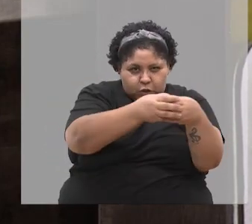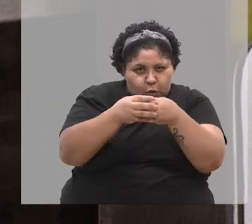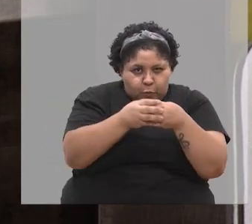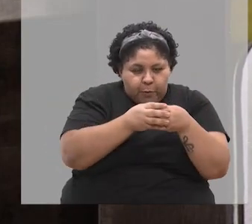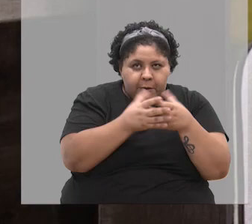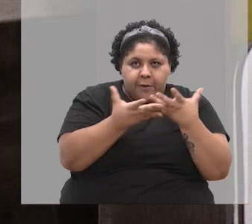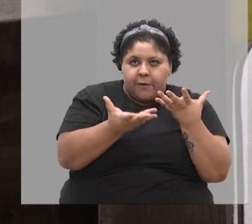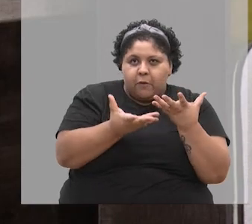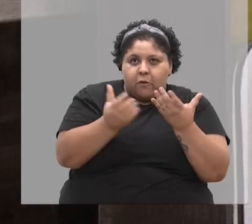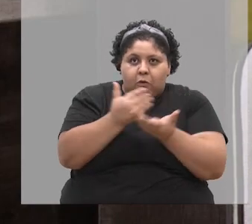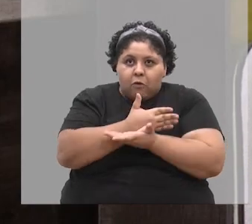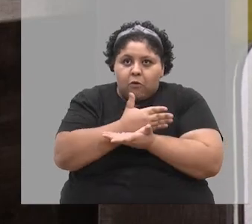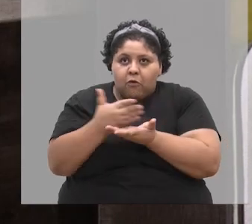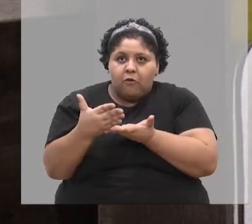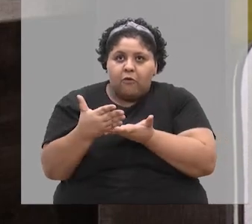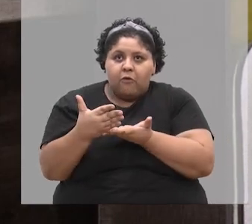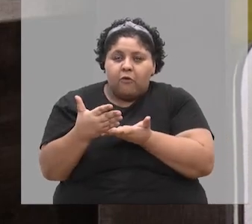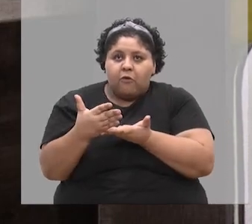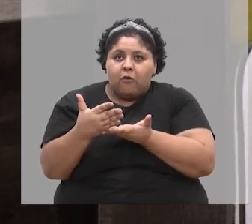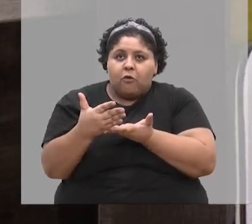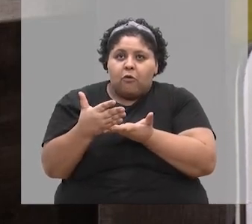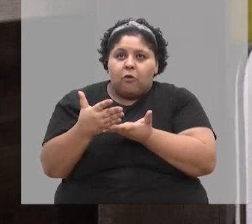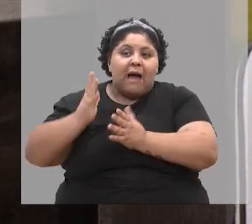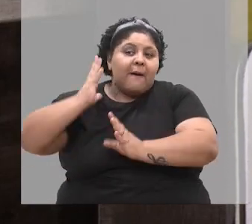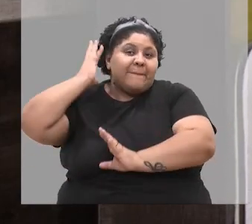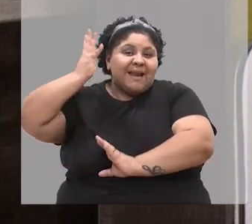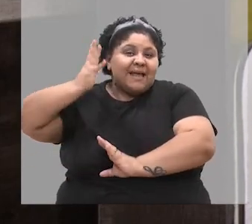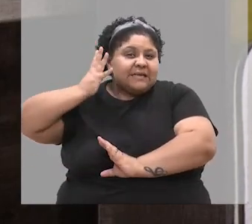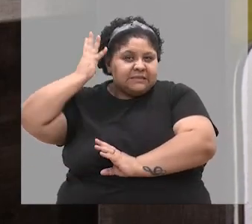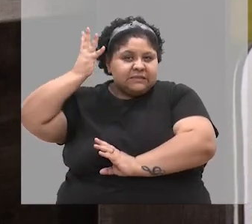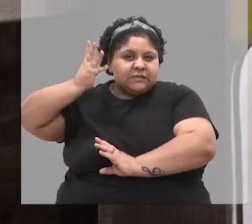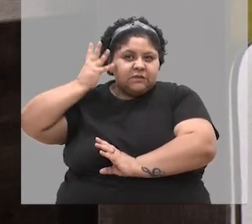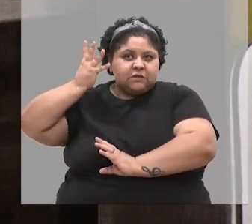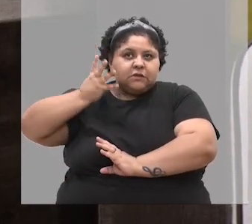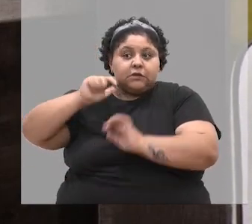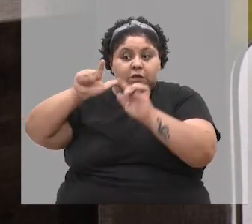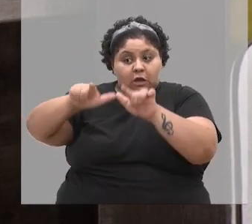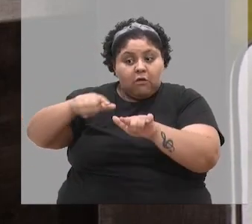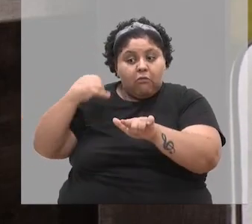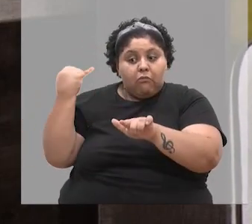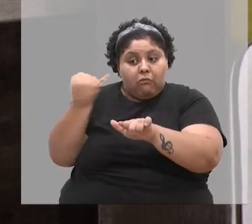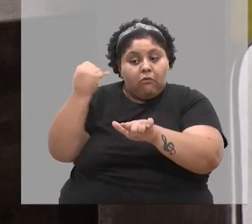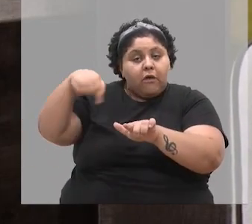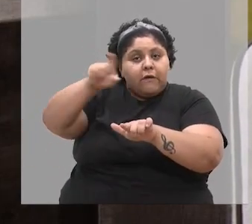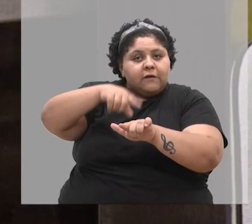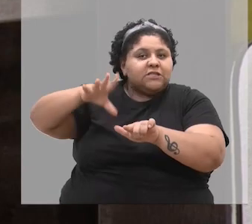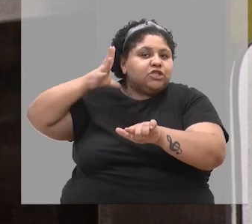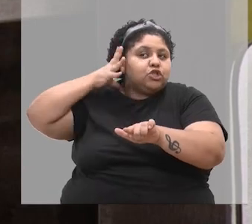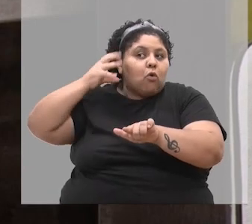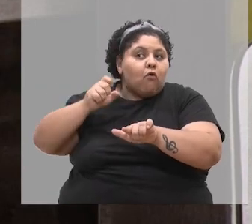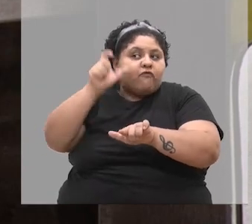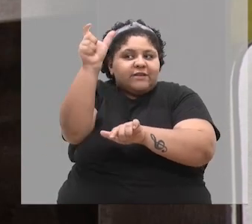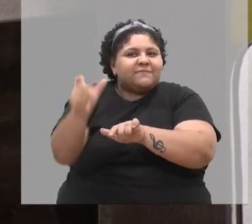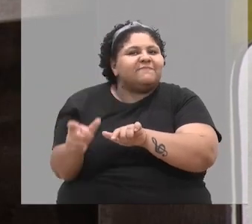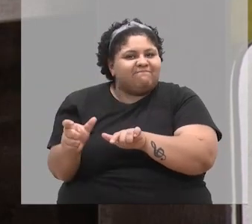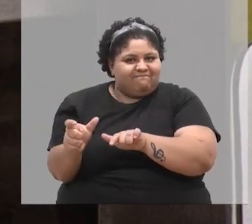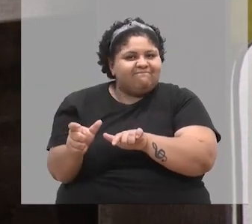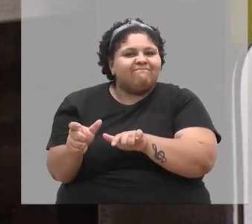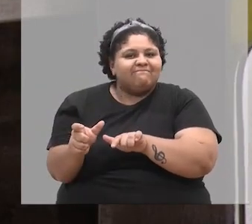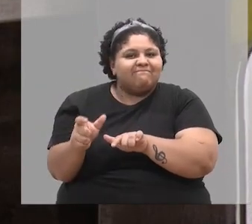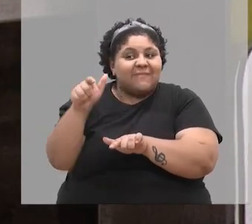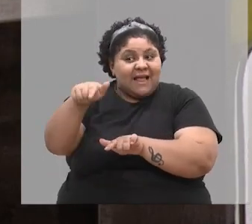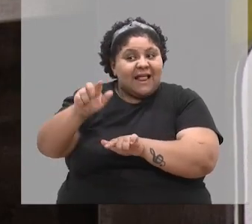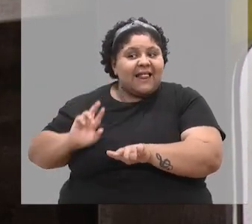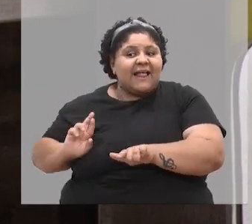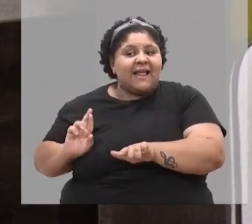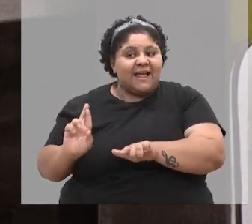da criação deste conselho surgiu durante a conferência. Né? A conferência é um espaço importante em que a gente ouve as